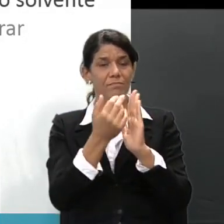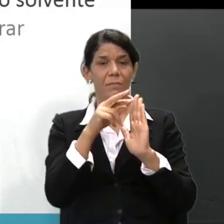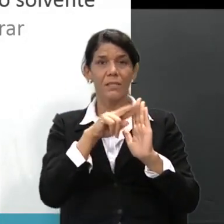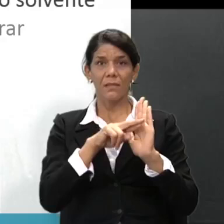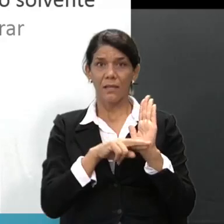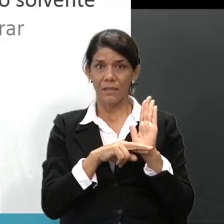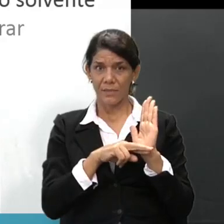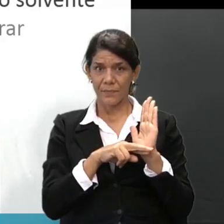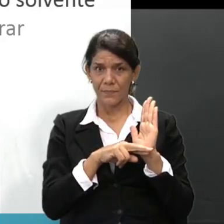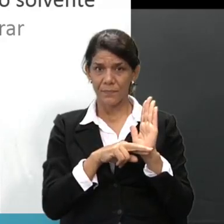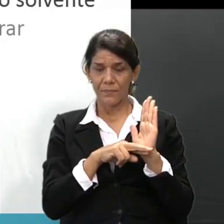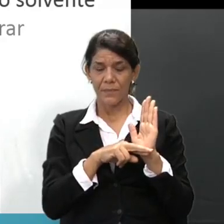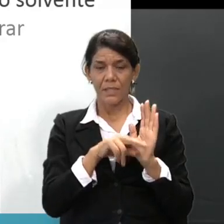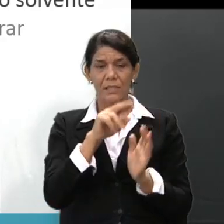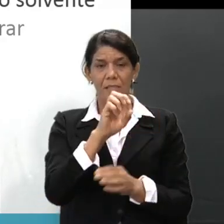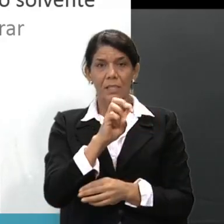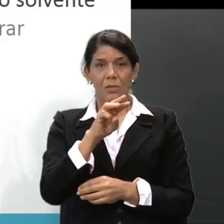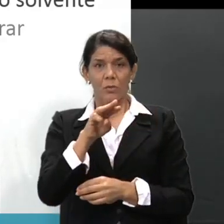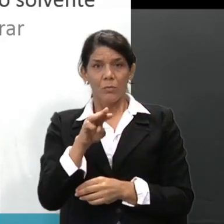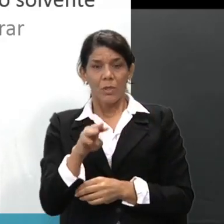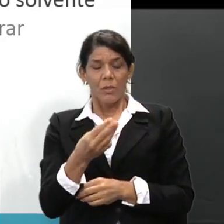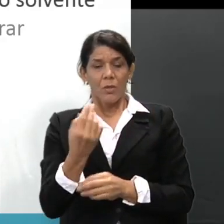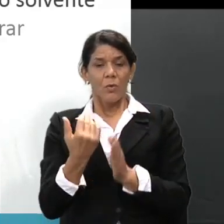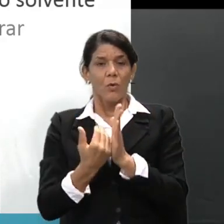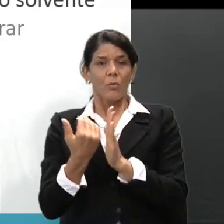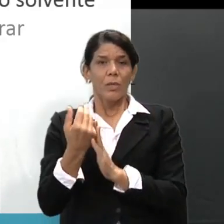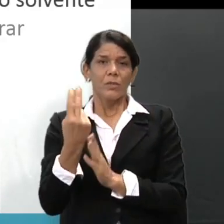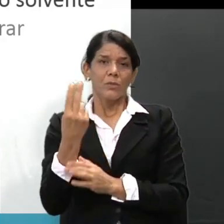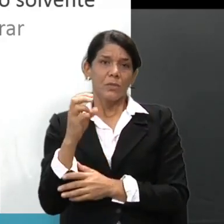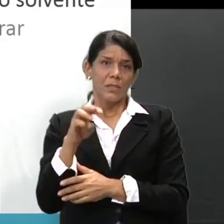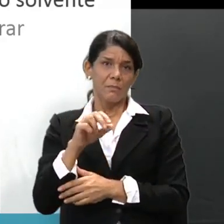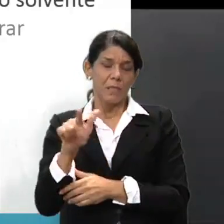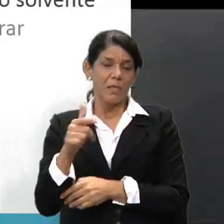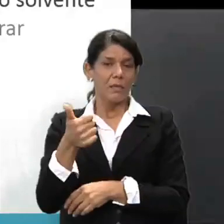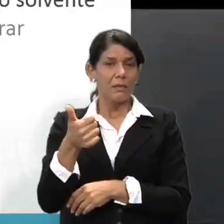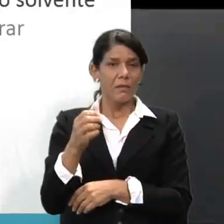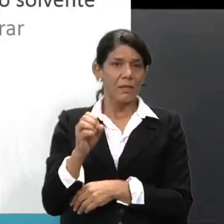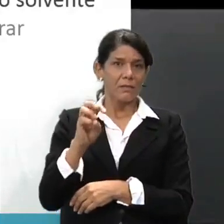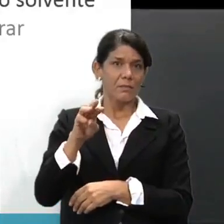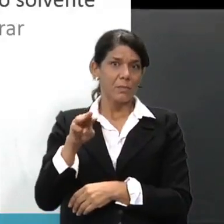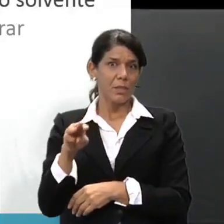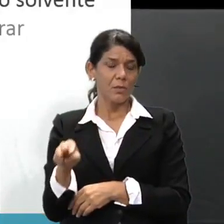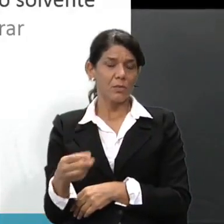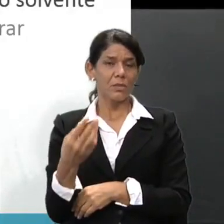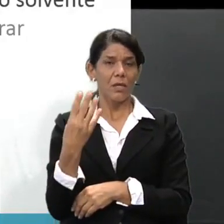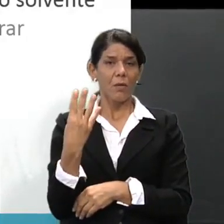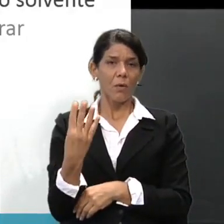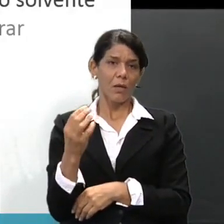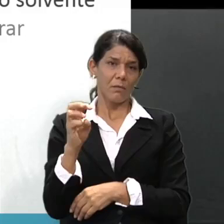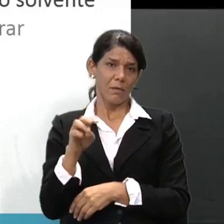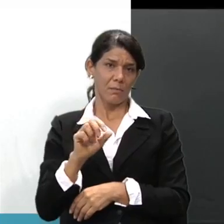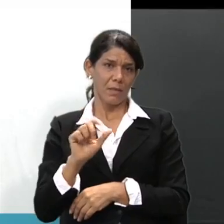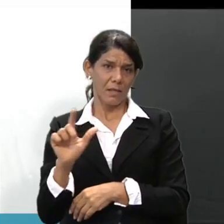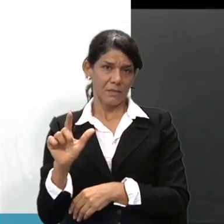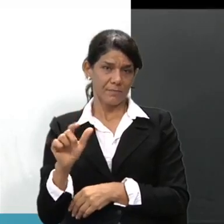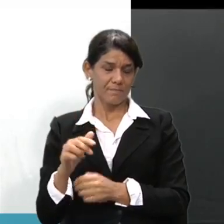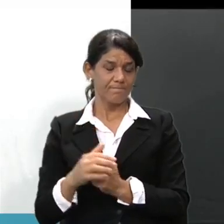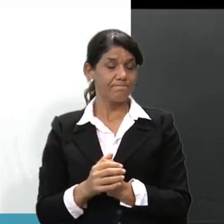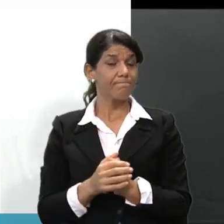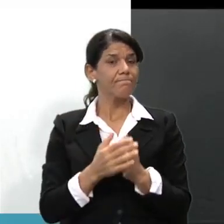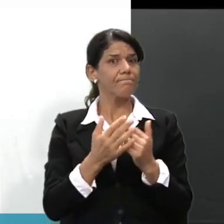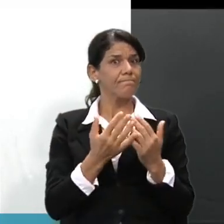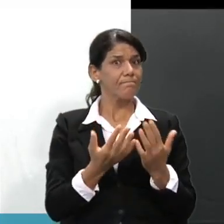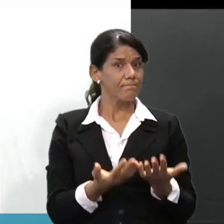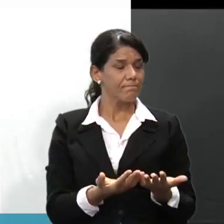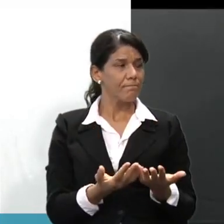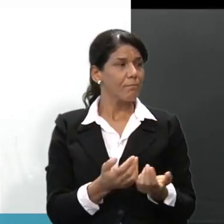vou ter num frasco de 5 milhões um aumento de 2 ml e o de 10 milhões 4 ml. Portanto,